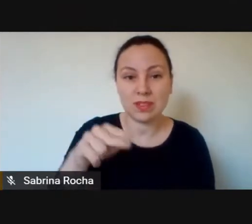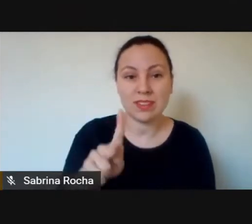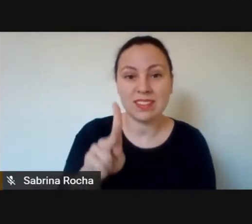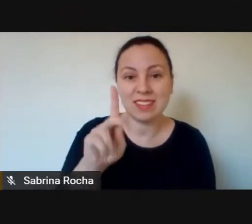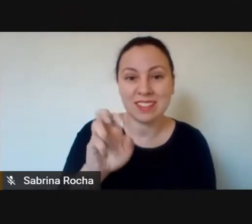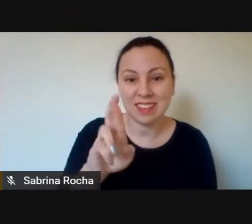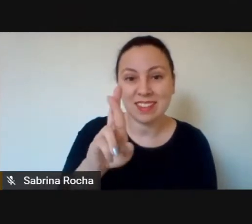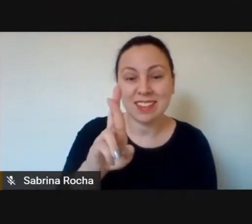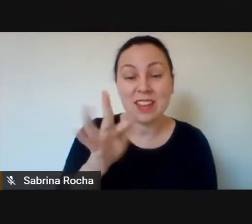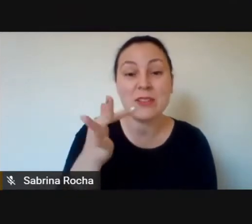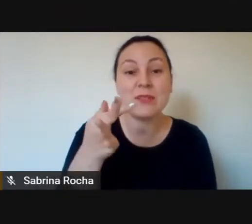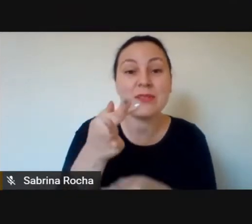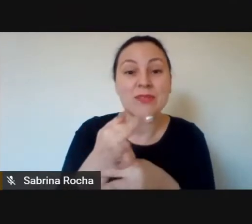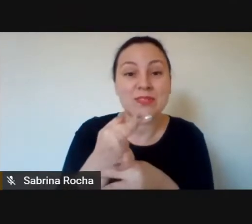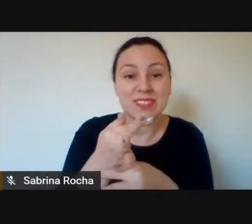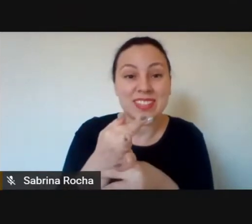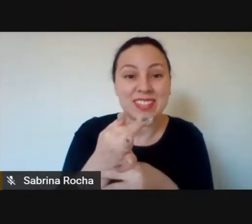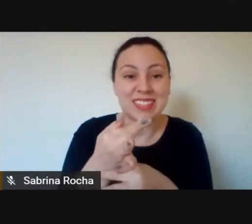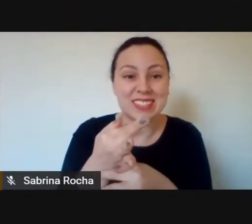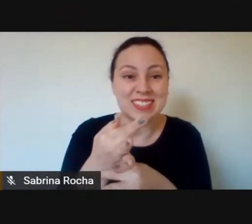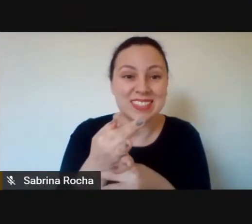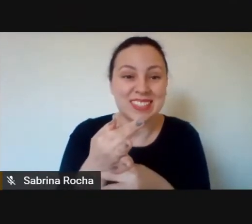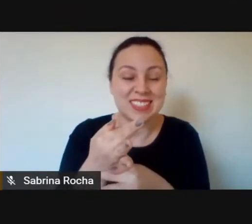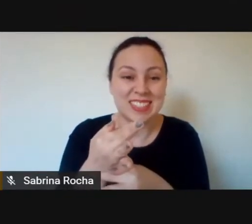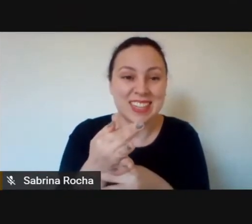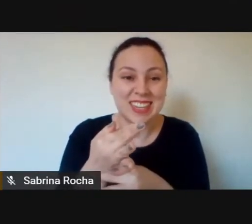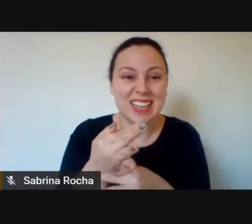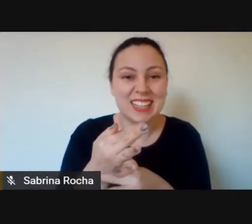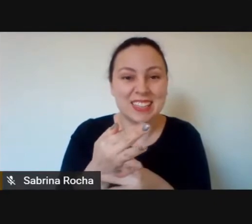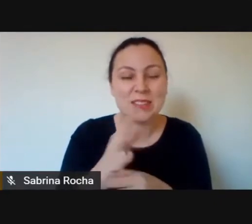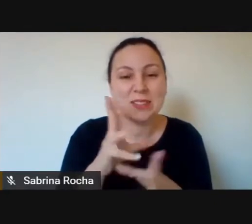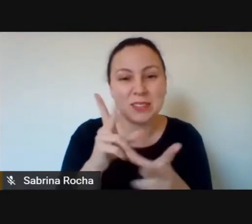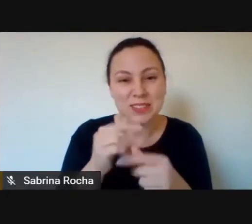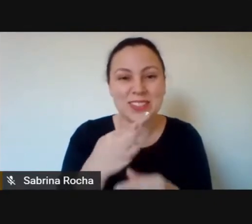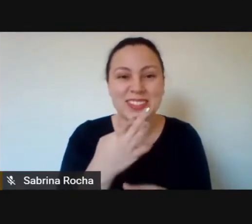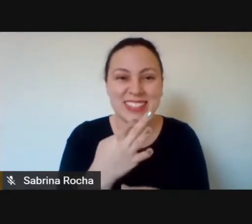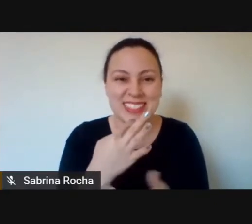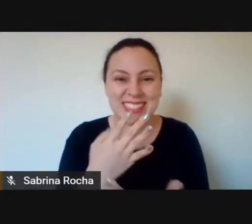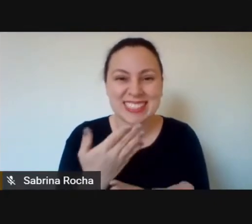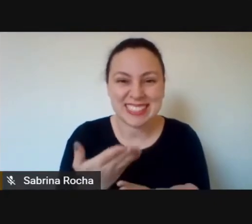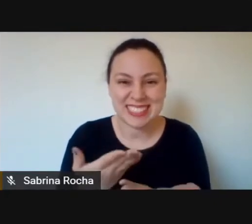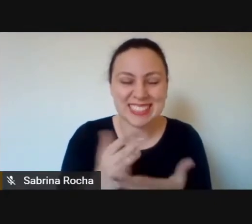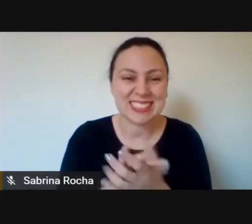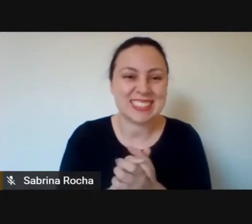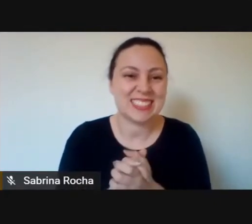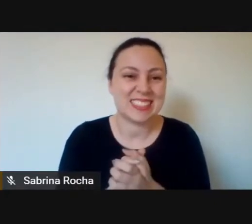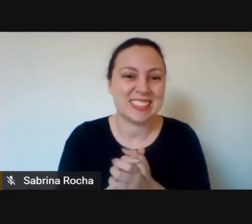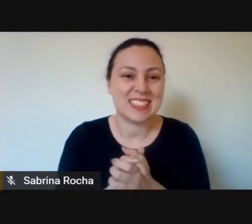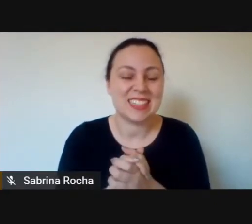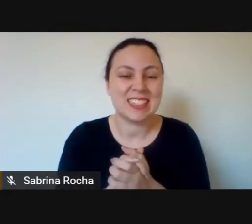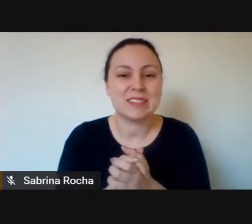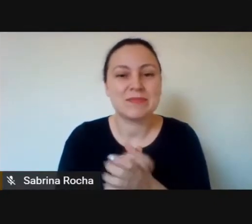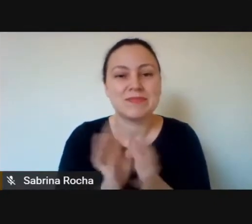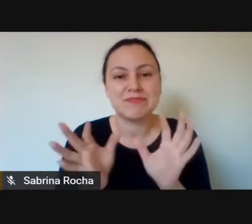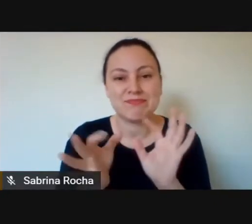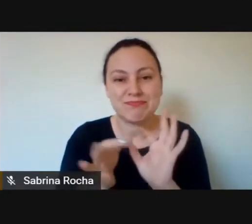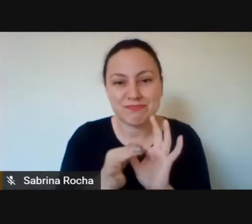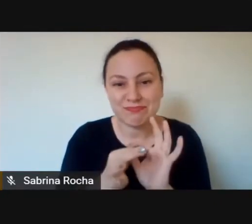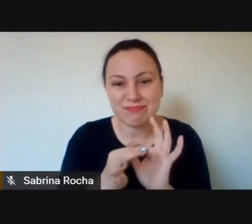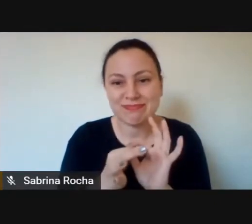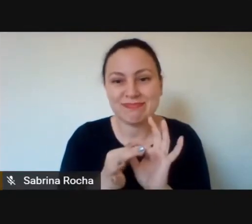para vocês. Ele está com uma. Bom, todo mundo aqui conhece a história, né? Não preciso explicar, das conexões, né?